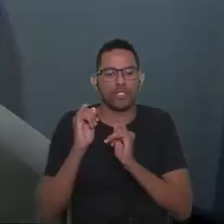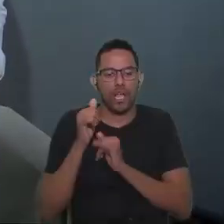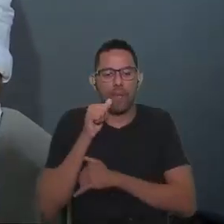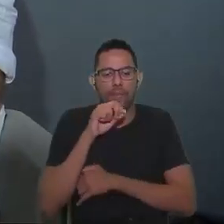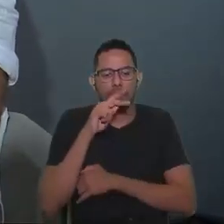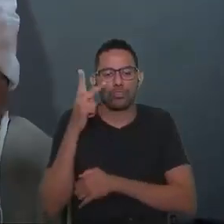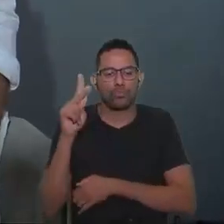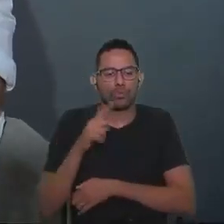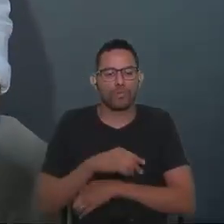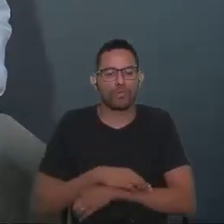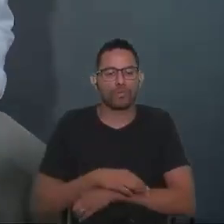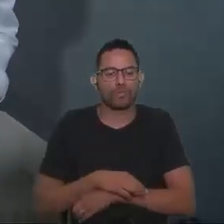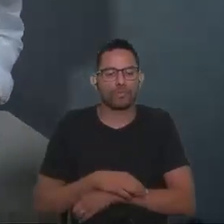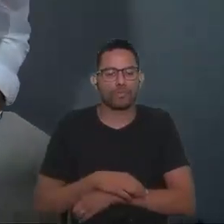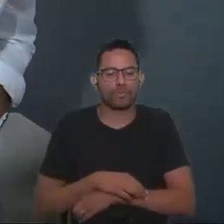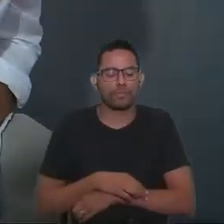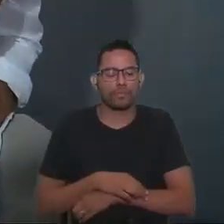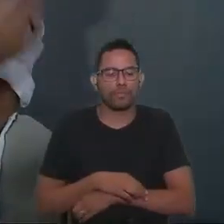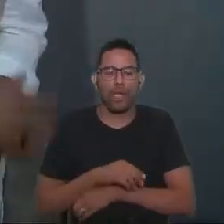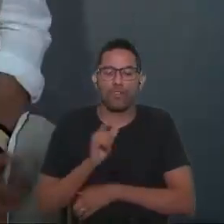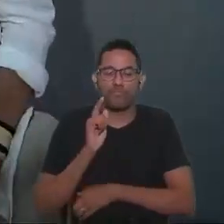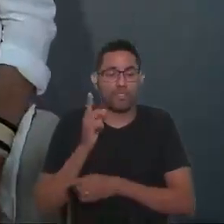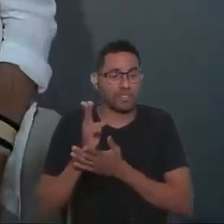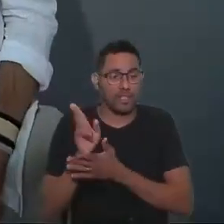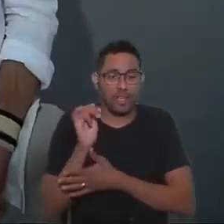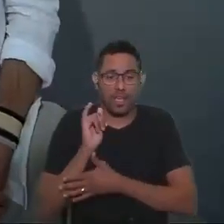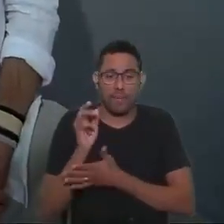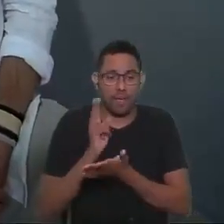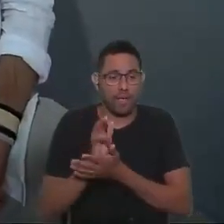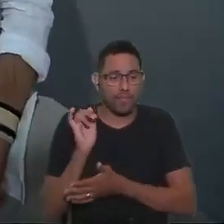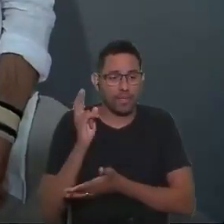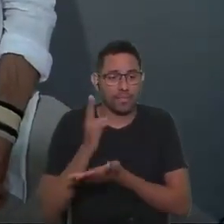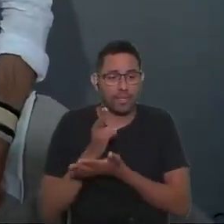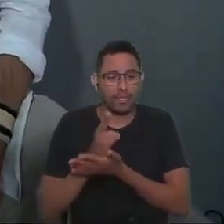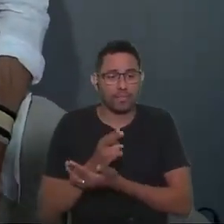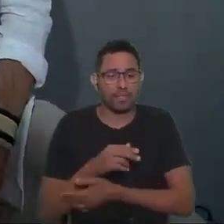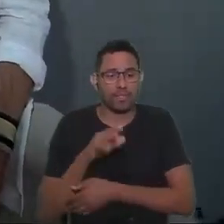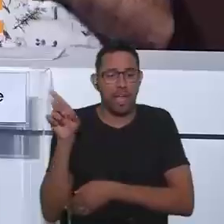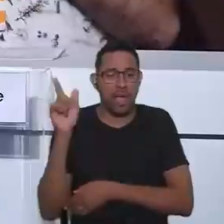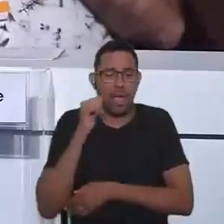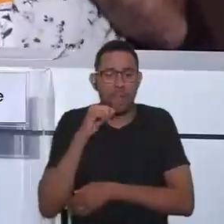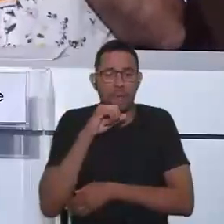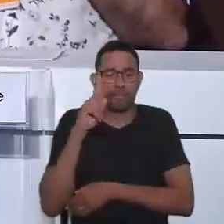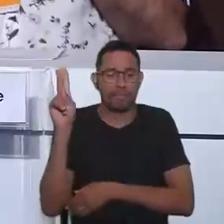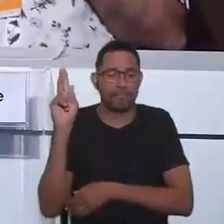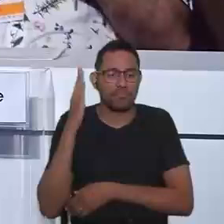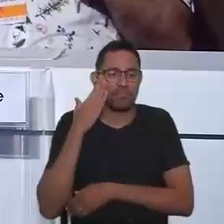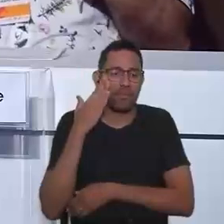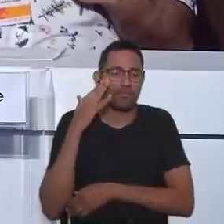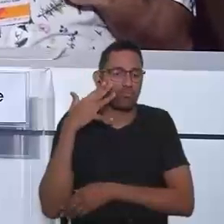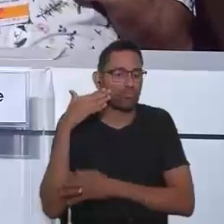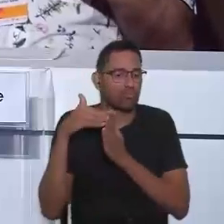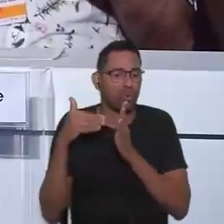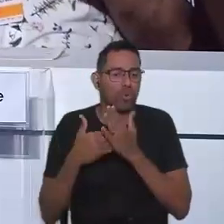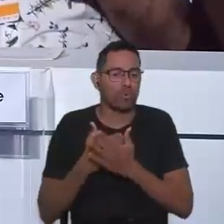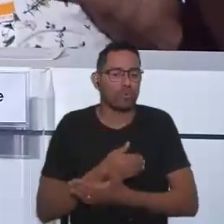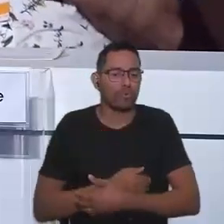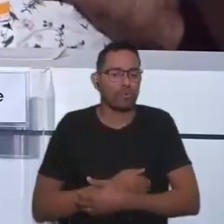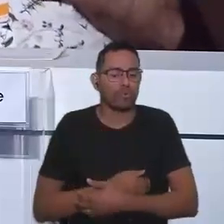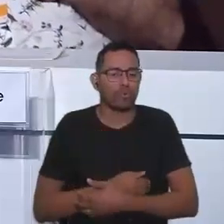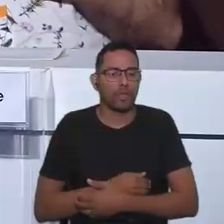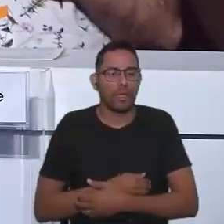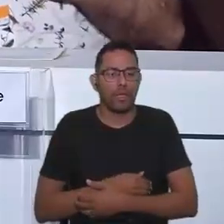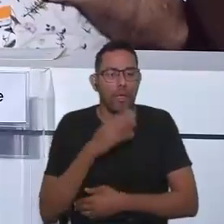para a sua mãe. E contei. Eu disse já, a mãe dele sabe tudo. Mas eu, assim,